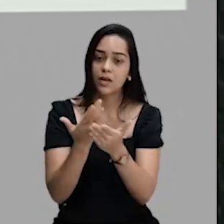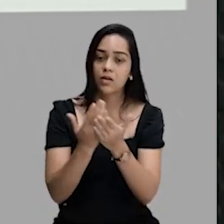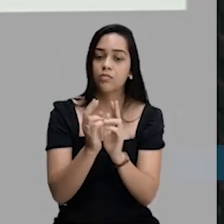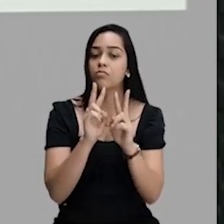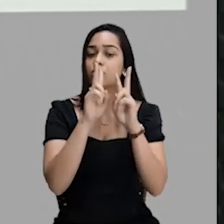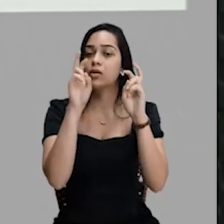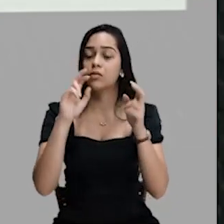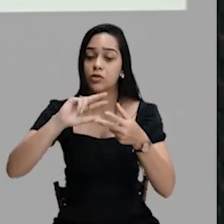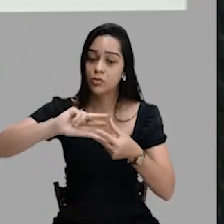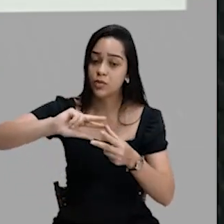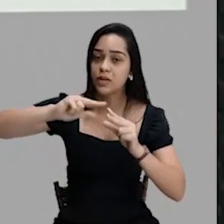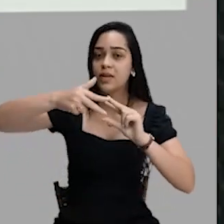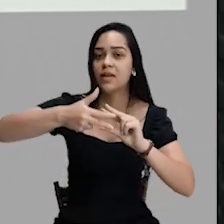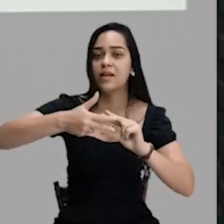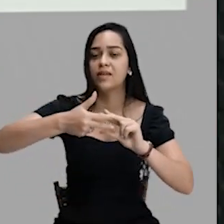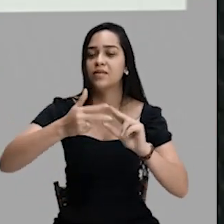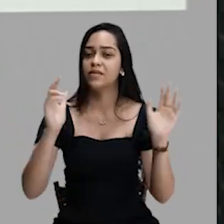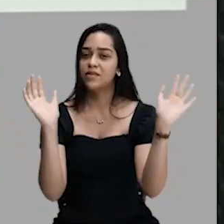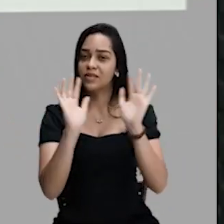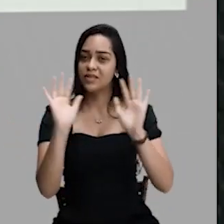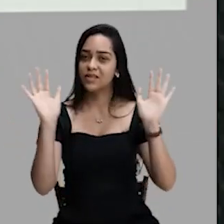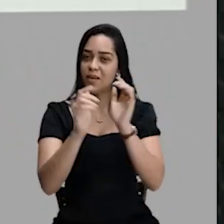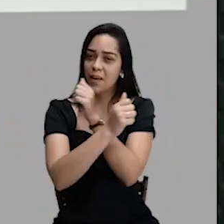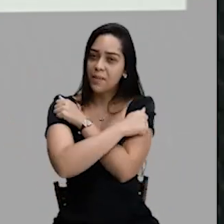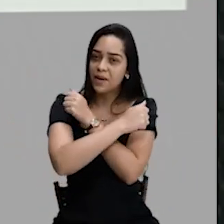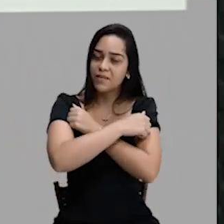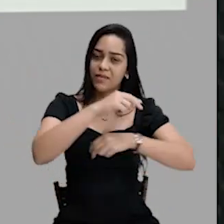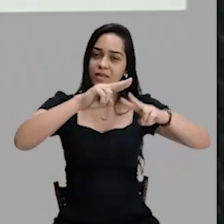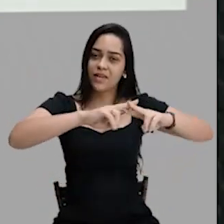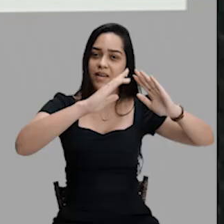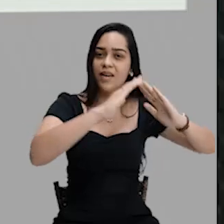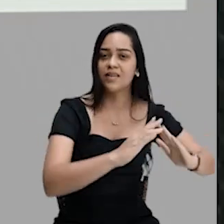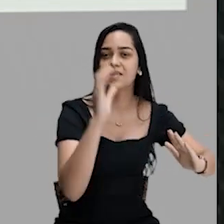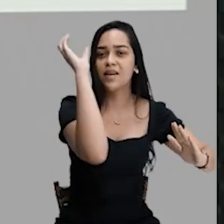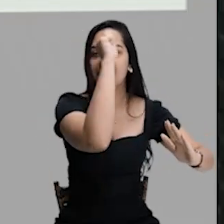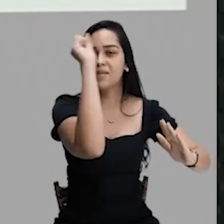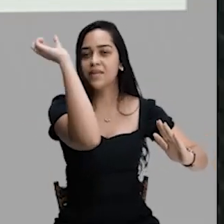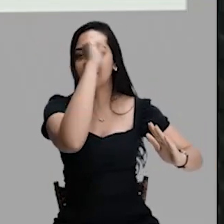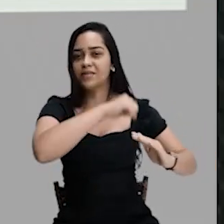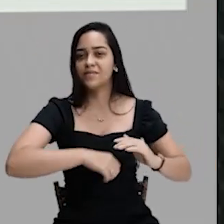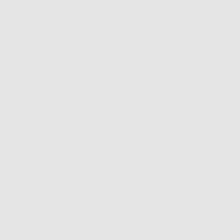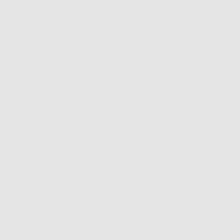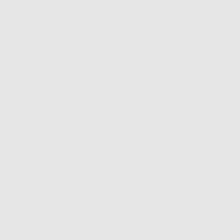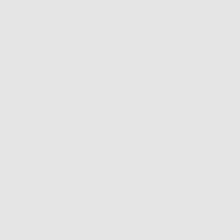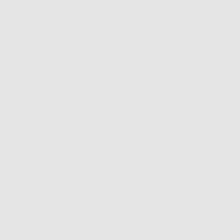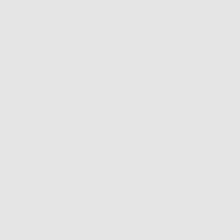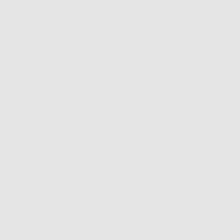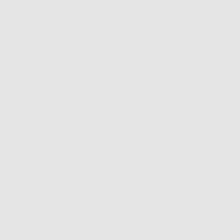falamos de poliedro. Até a próxima. Um abraço. Hashtag Fica em Casa Aprendendo.